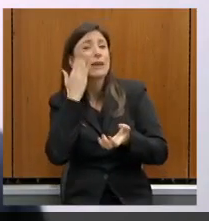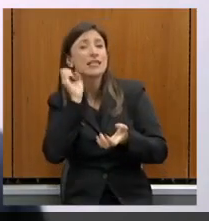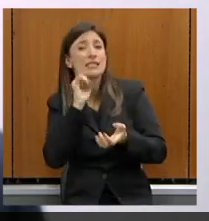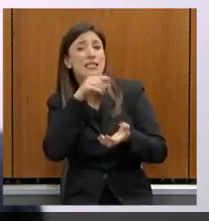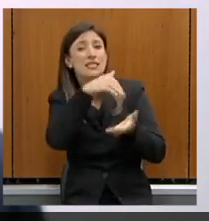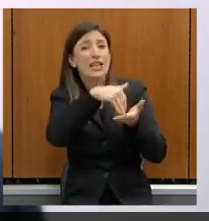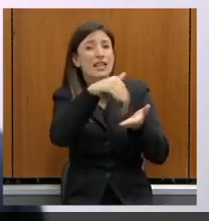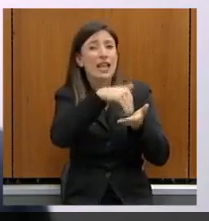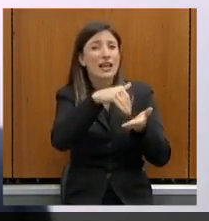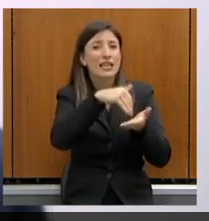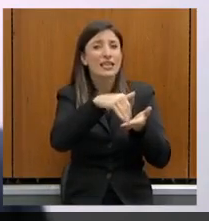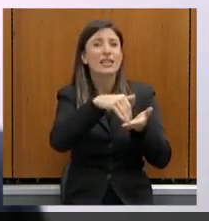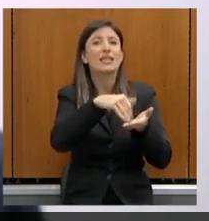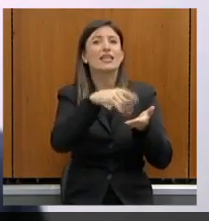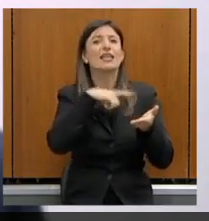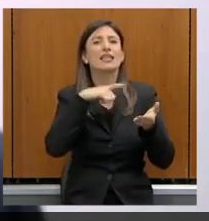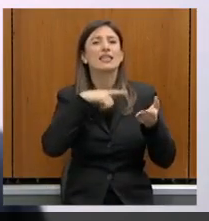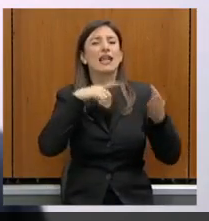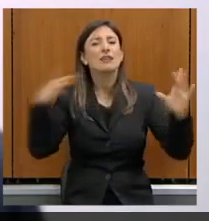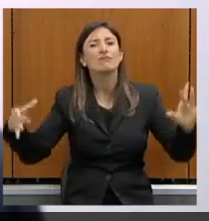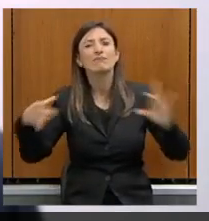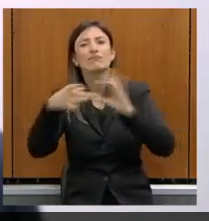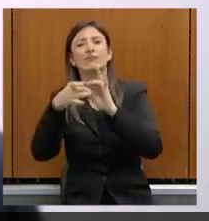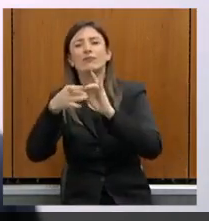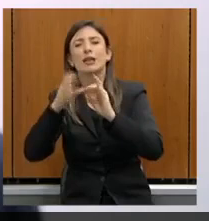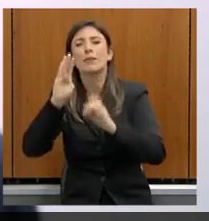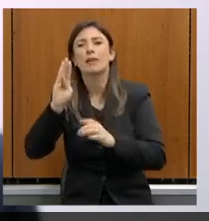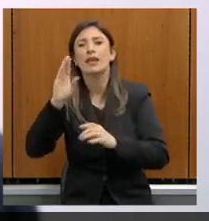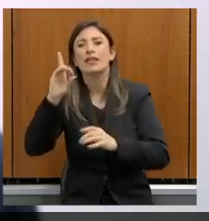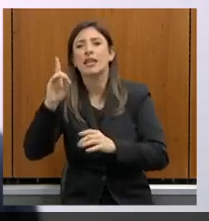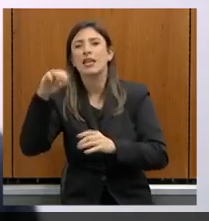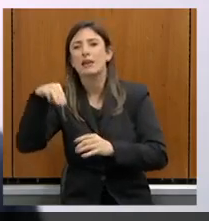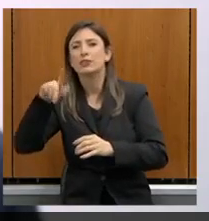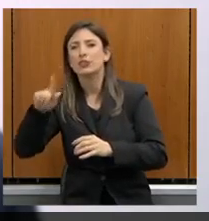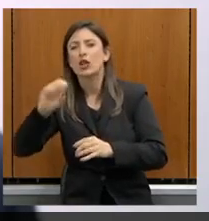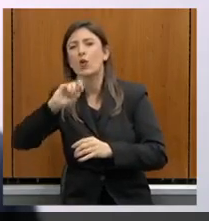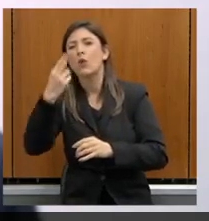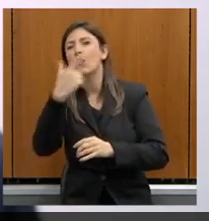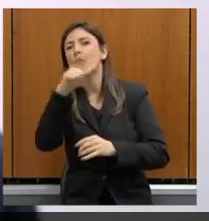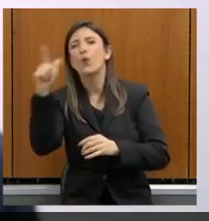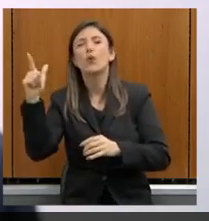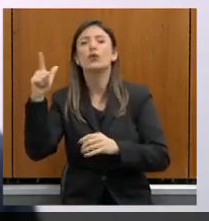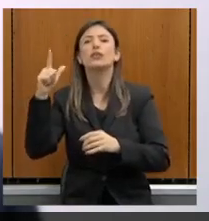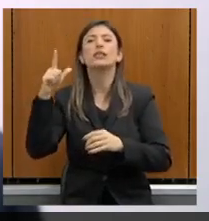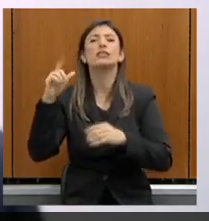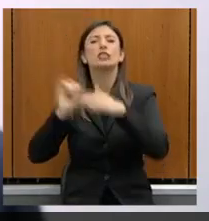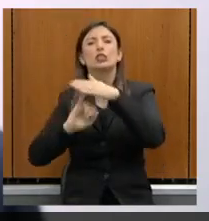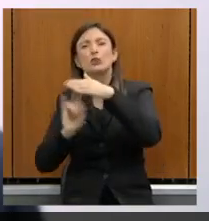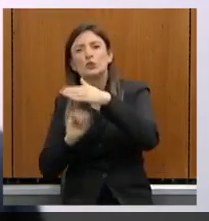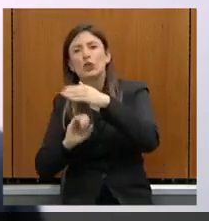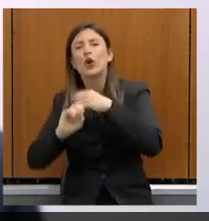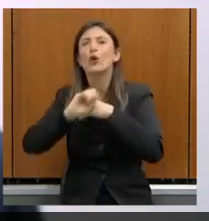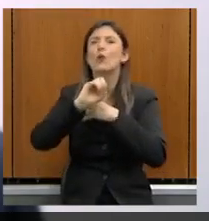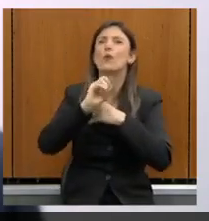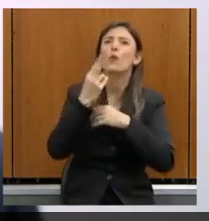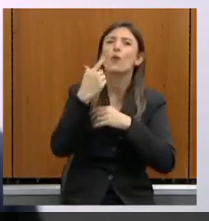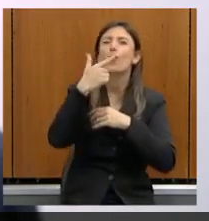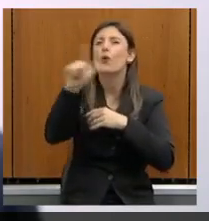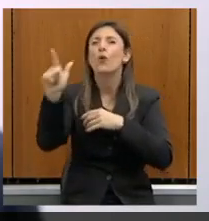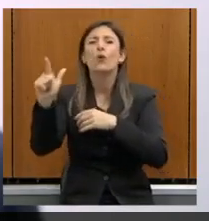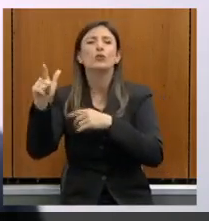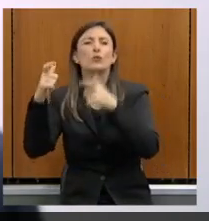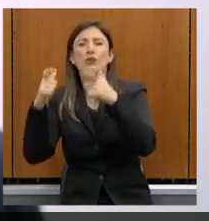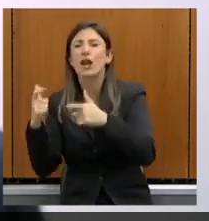interrupção com o BTMG ou outras instituições ou organizações para fim de buscar recursos